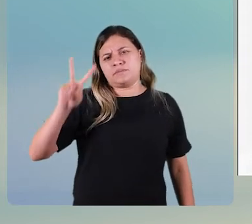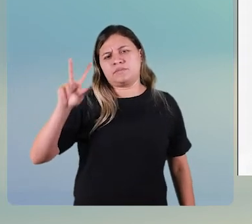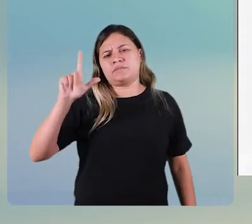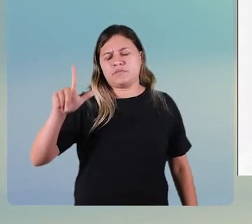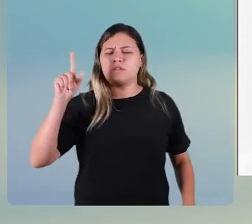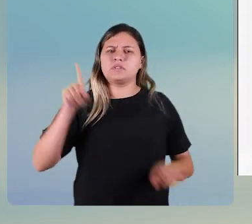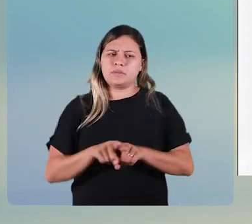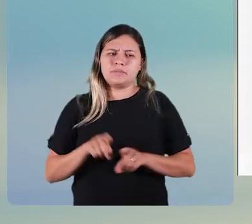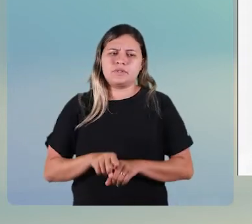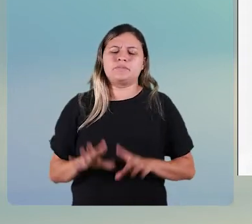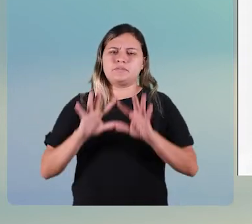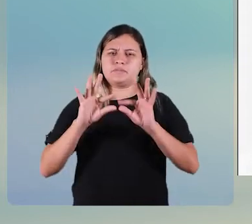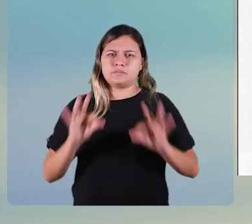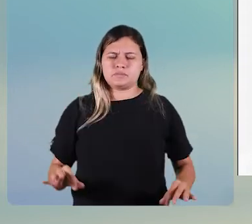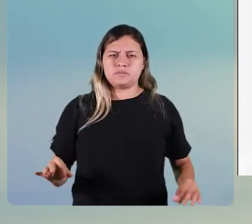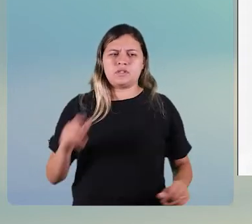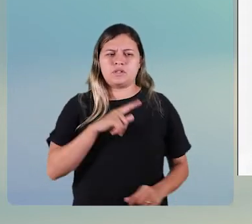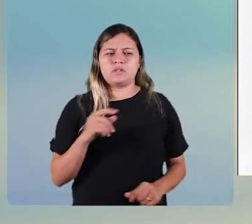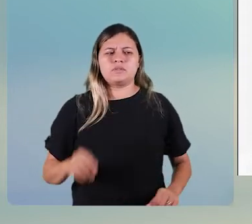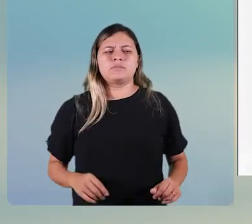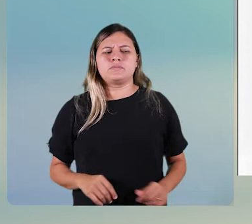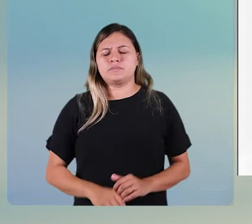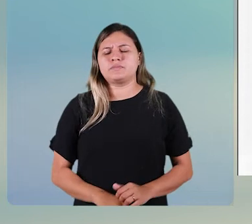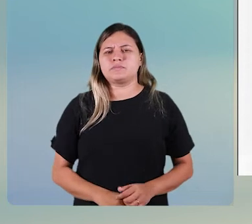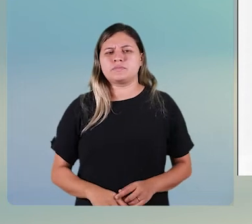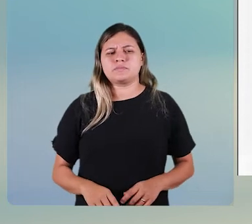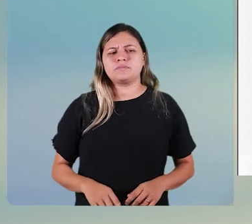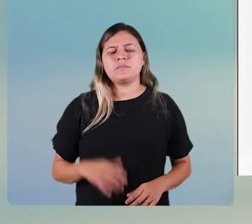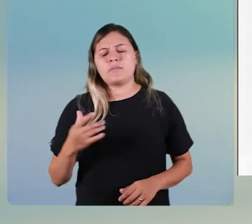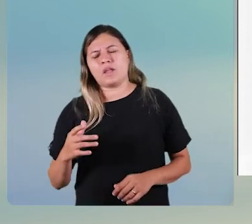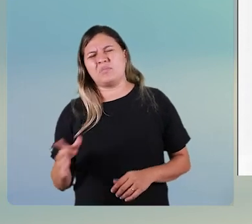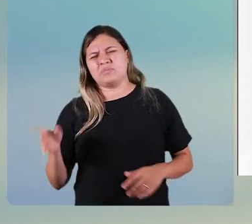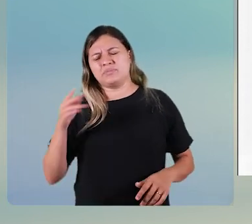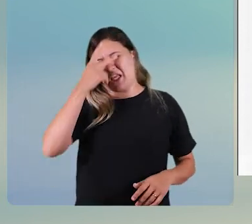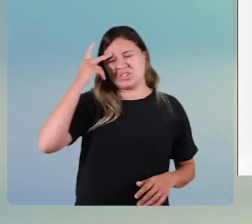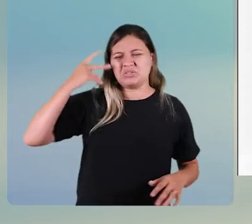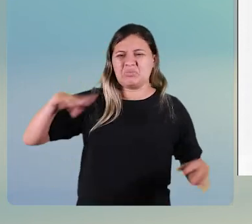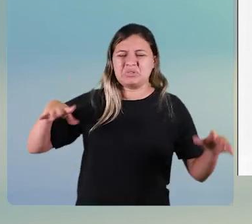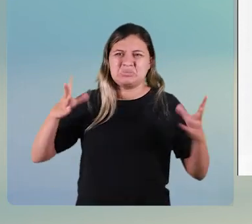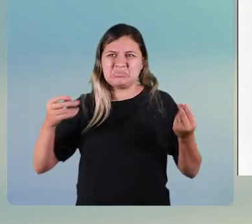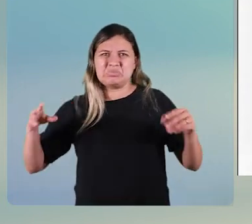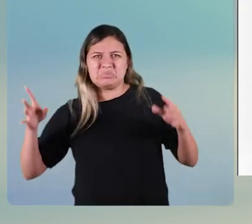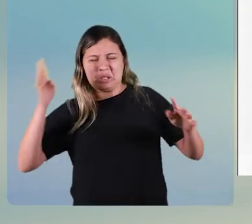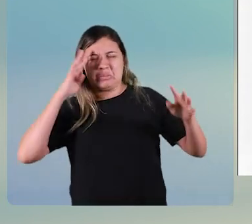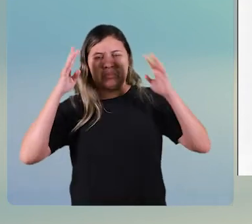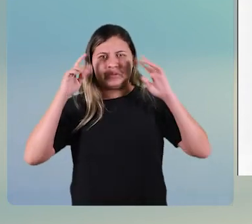fonte limpa, né, de energia, tá certo? Ao contrário de que muitos pensam, eu vou mostrar aqui para